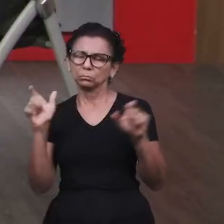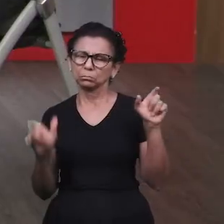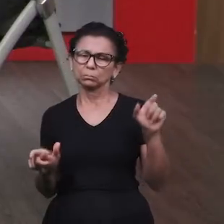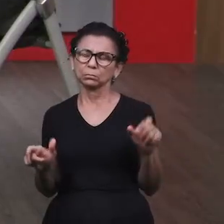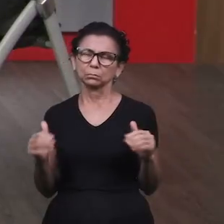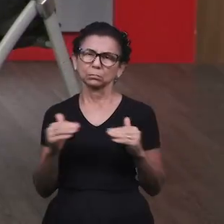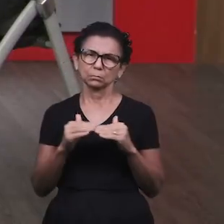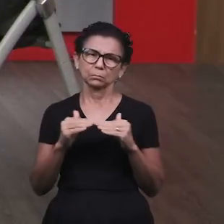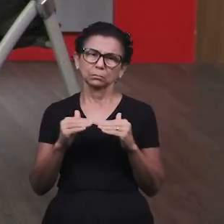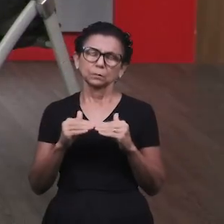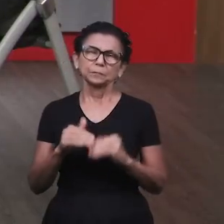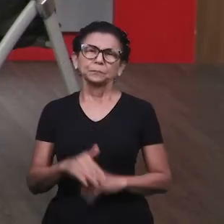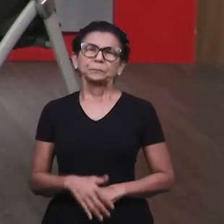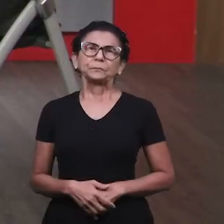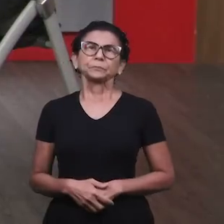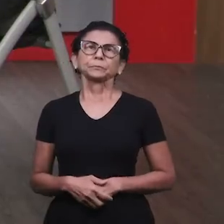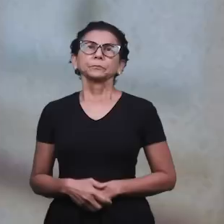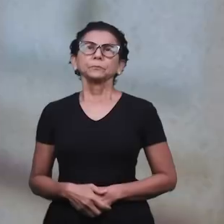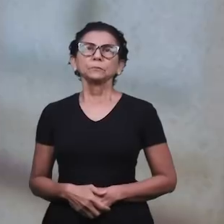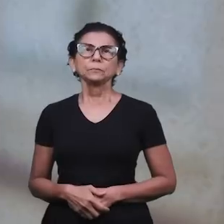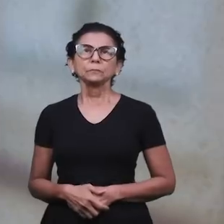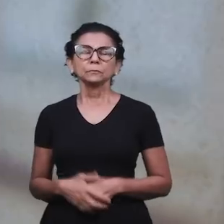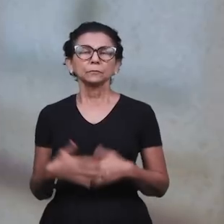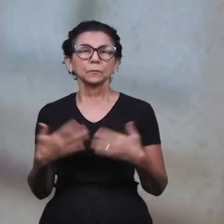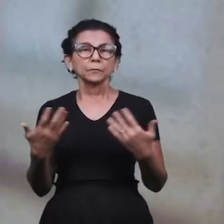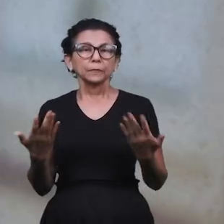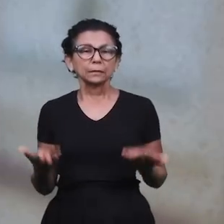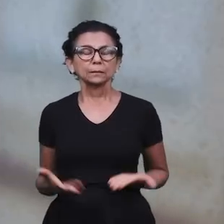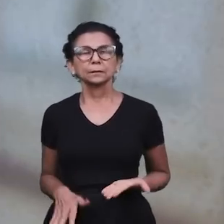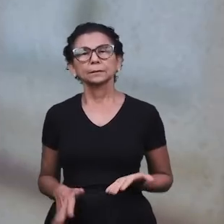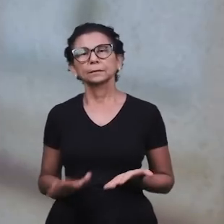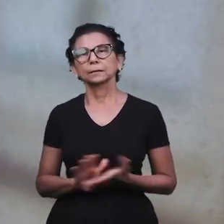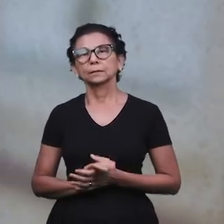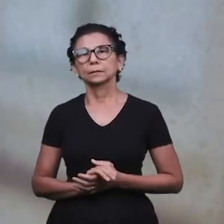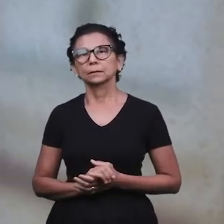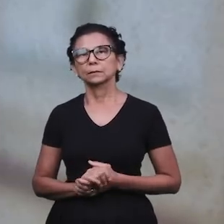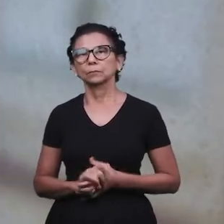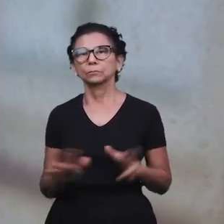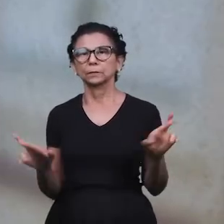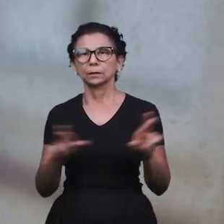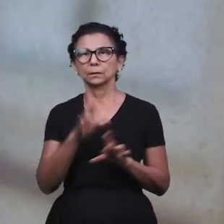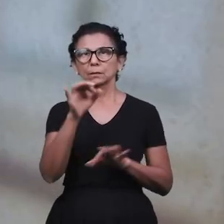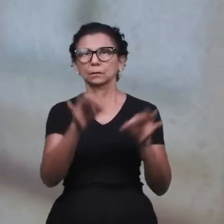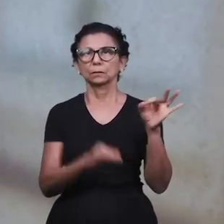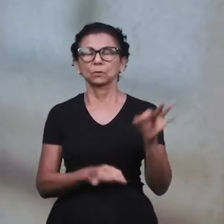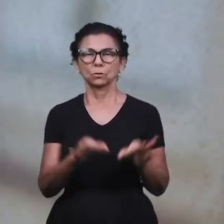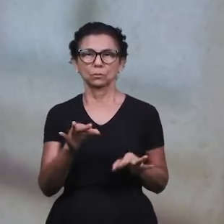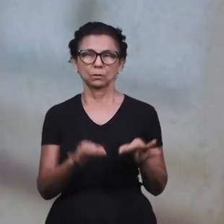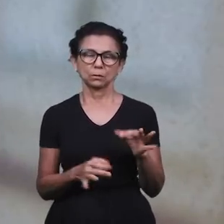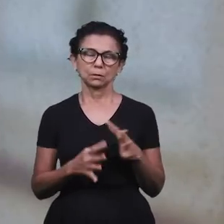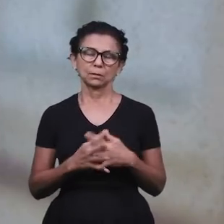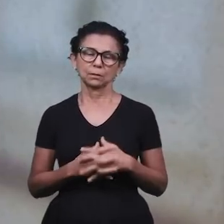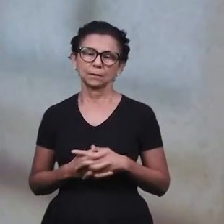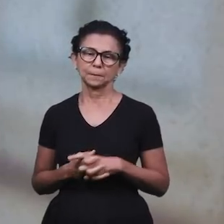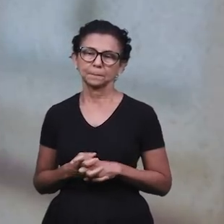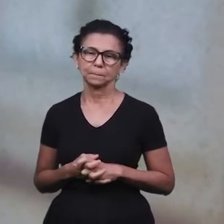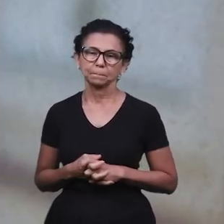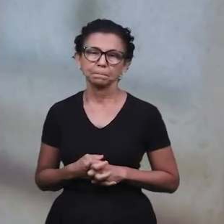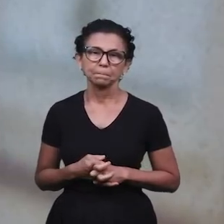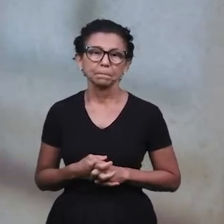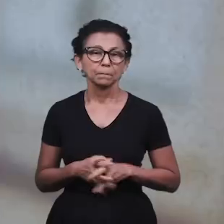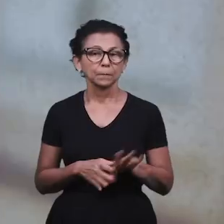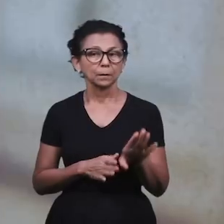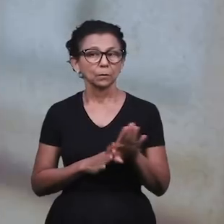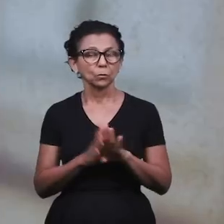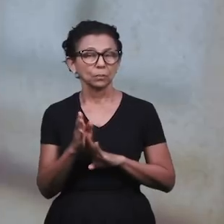Rodrigo, e até para a justiça, como um operador do direito, você também creio que pensa da mesma forma, e nós